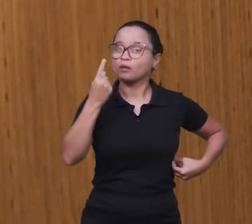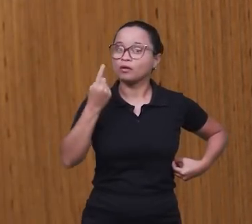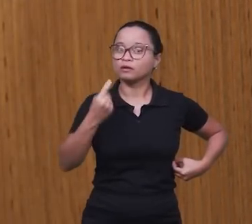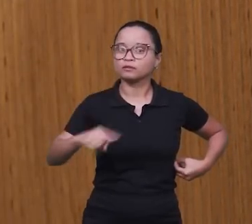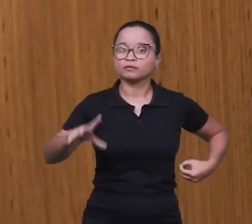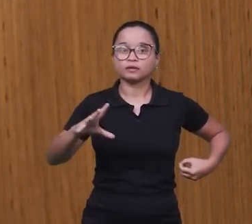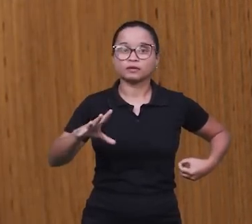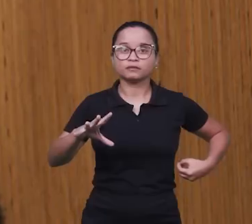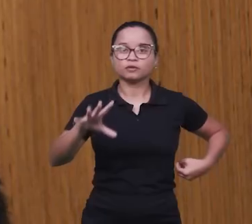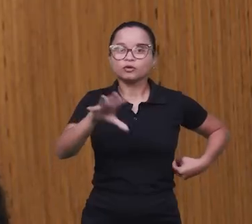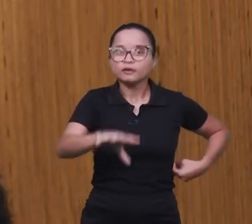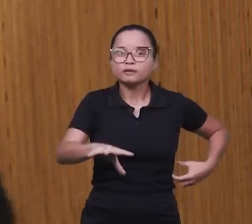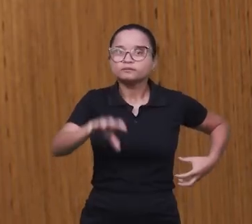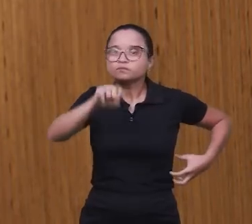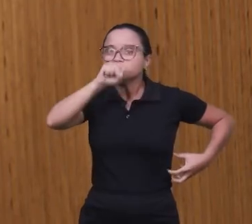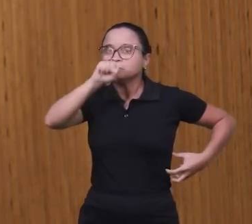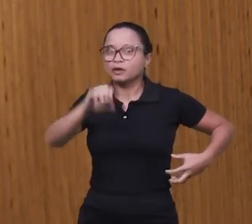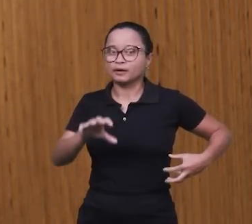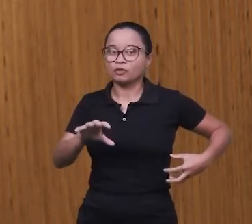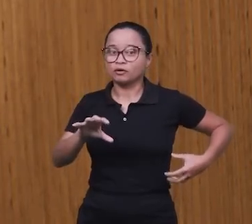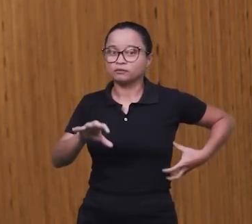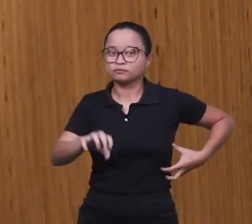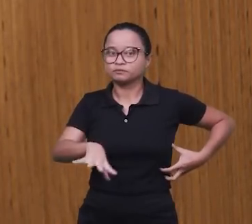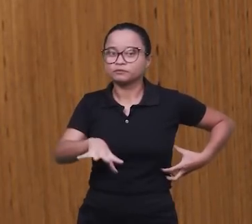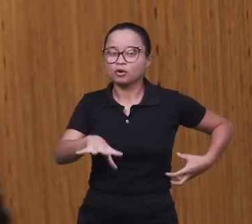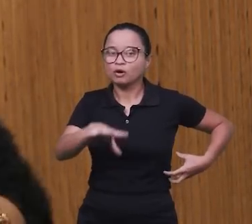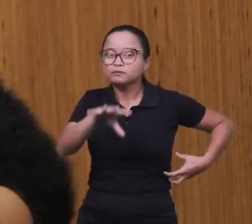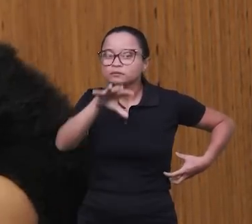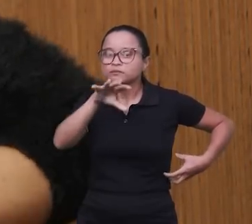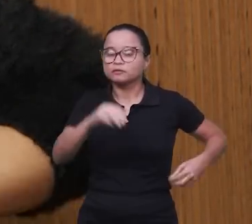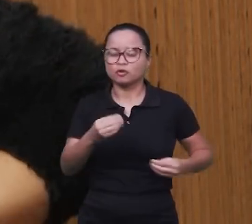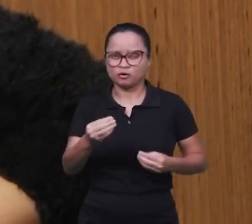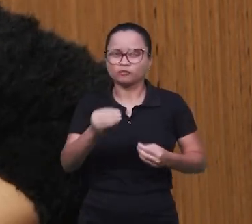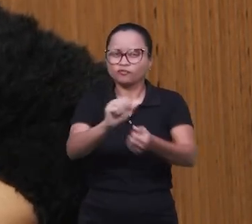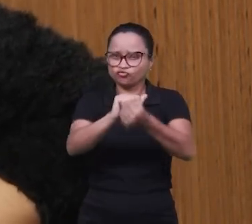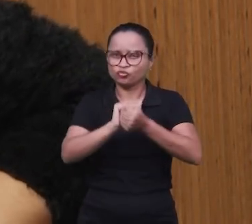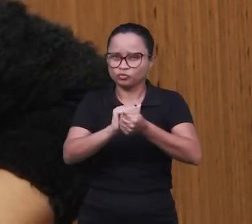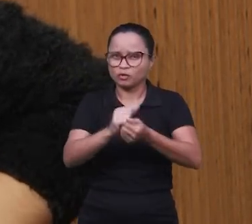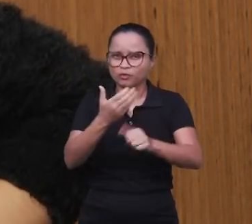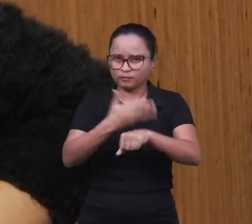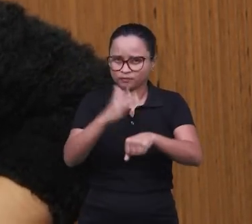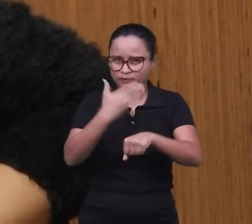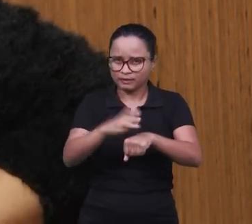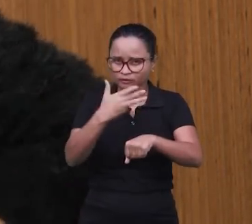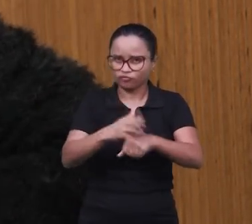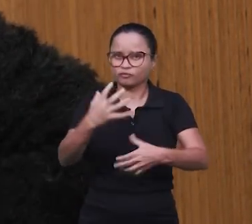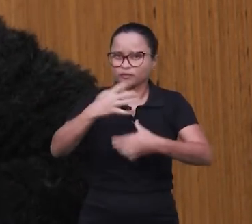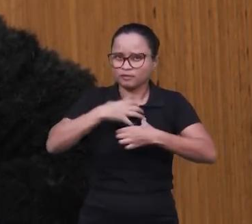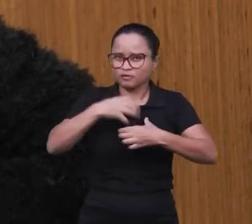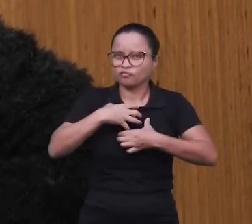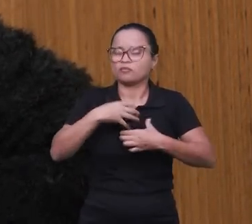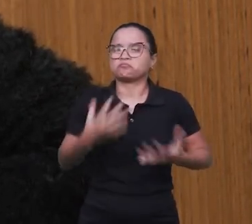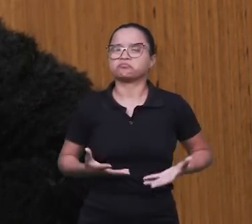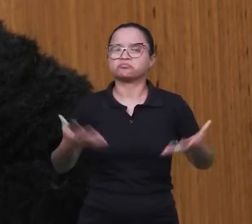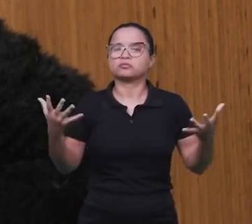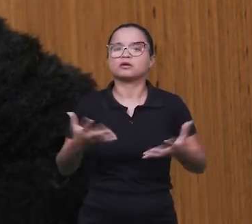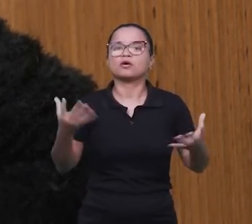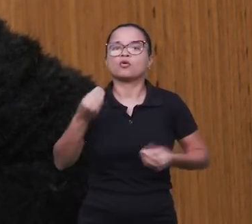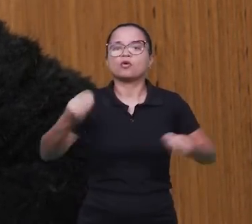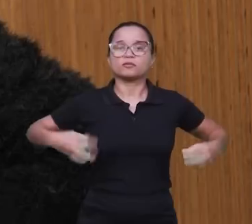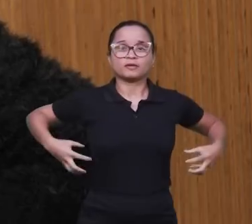você respirar, quando você inspirar, o momento da inspiração. Então, faça comigo e sinta essa região